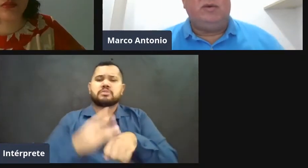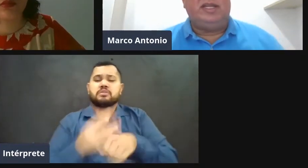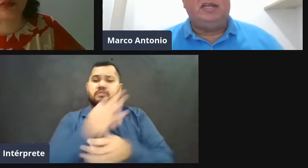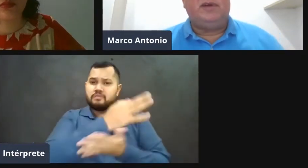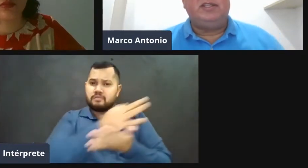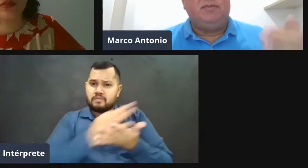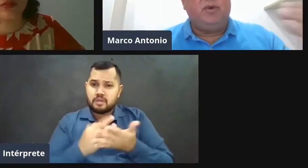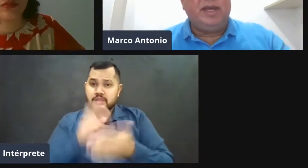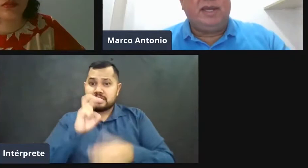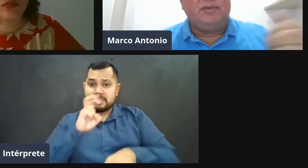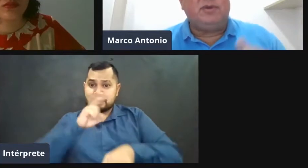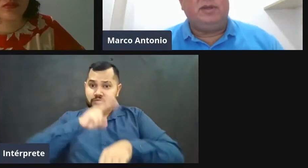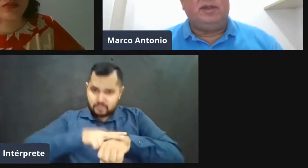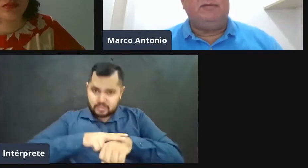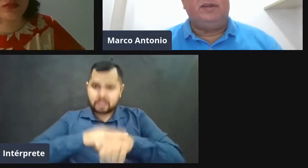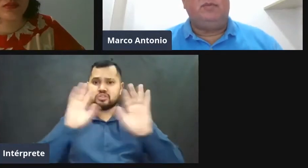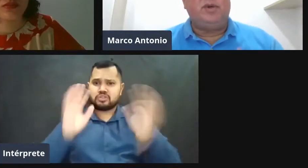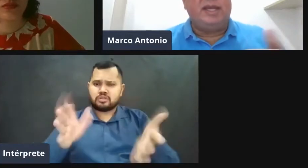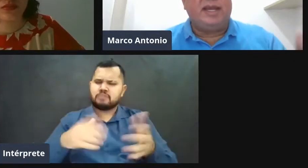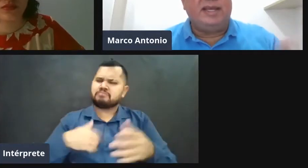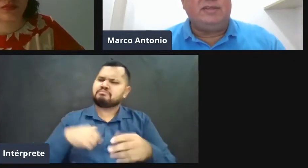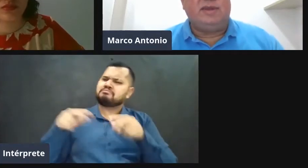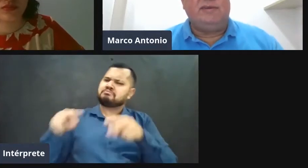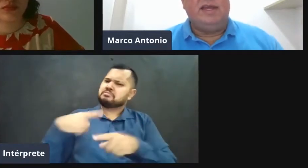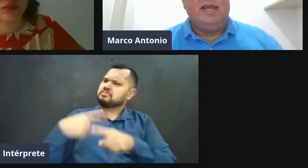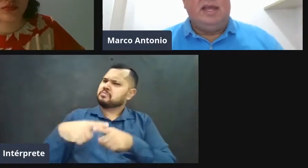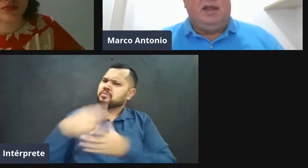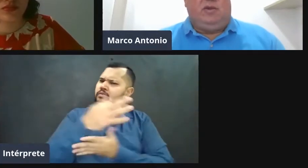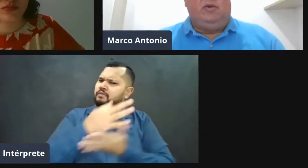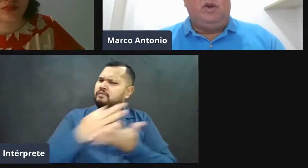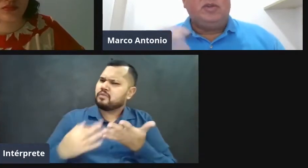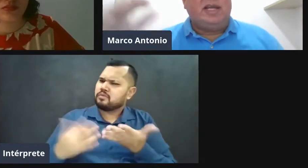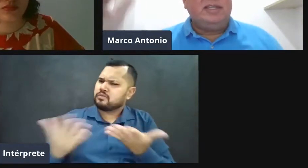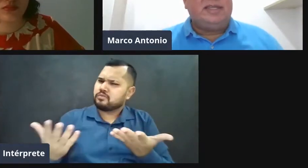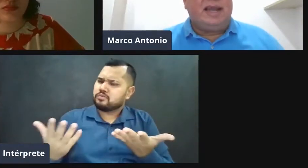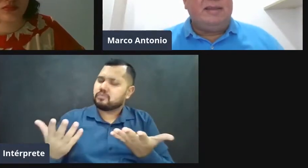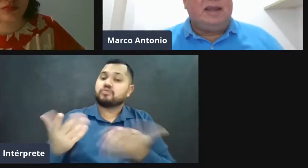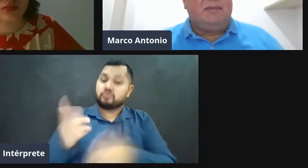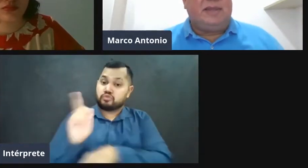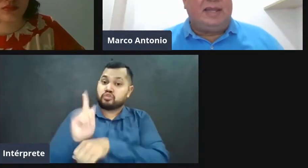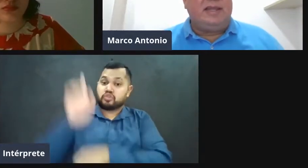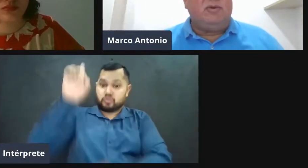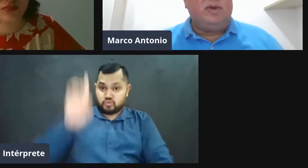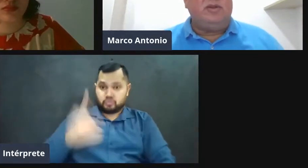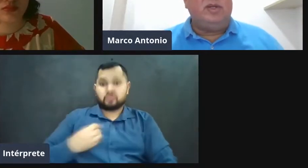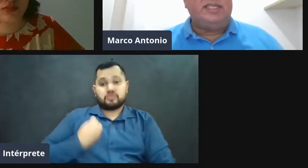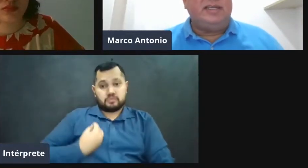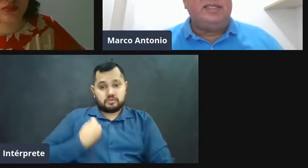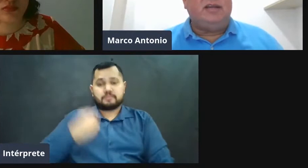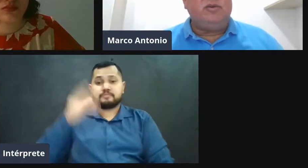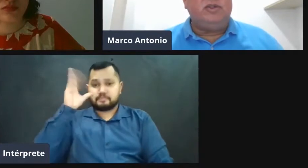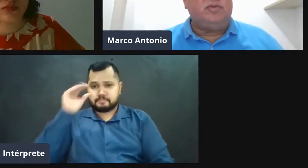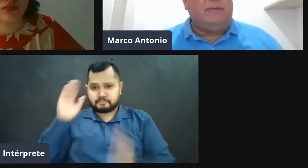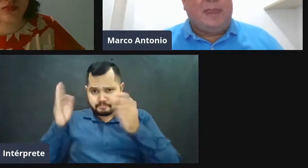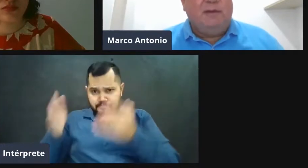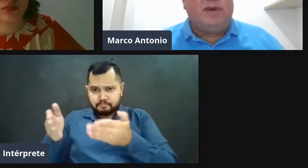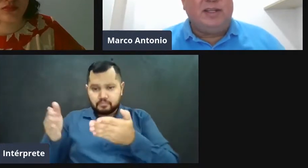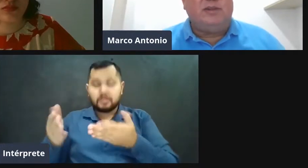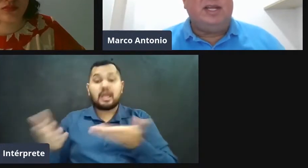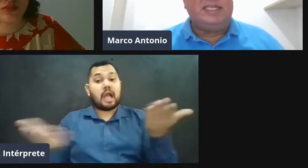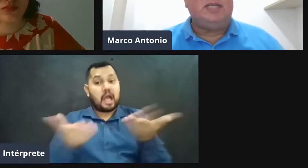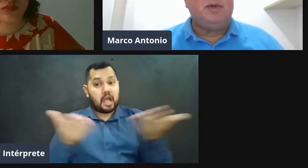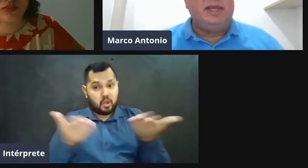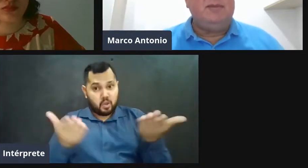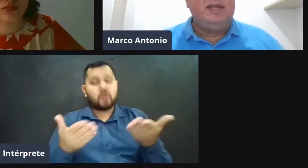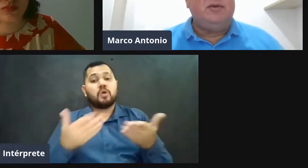o gestor da unidade fala assim: por que que a pessoa não está vindo? Por que que a criança não está vindo? No nosso caso, a gente trata com adolescentes e adultos.